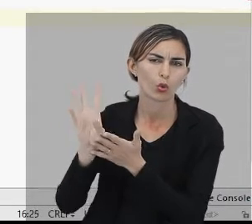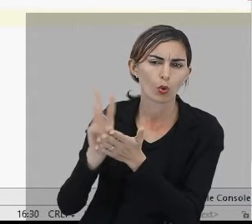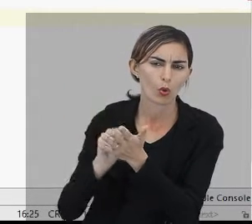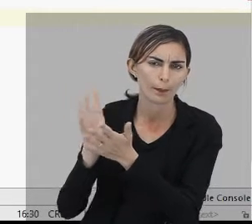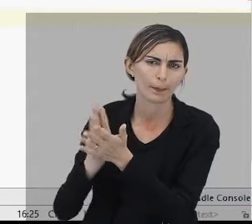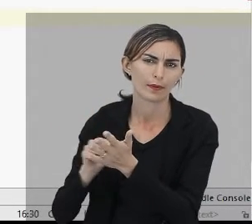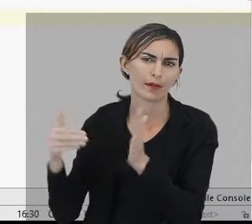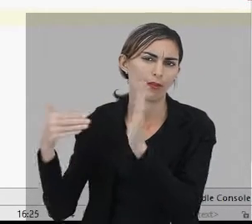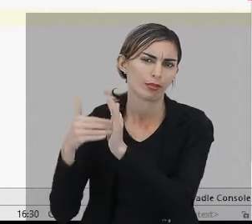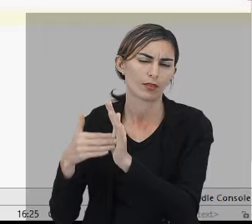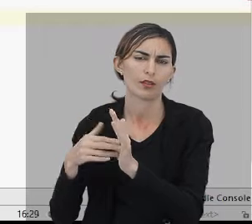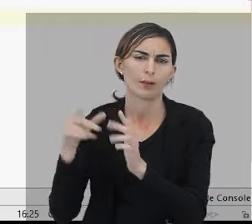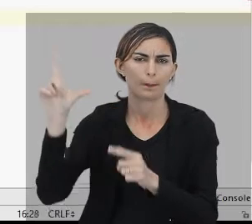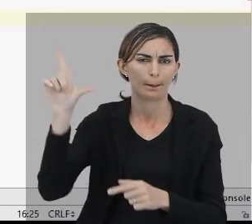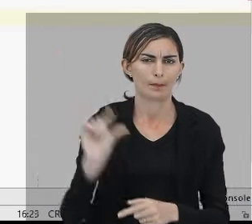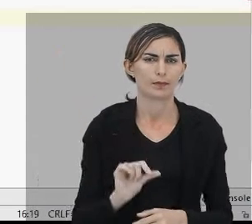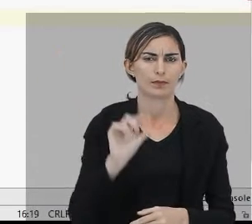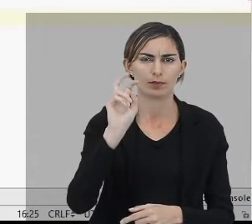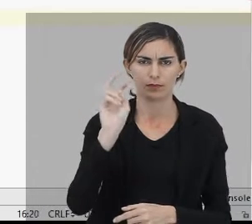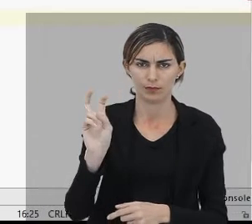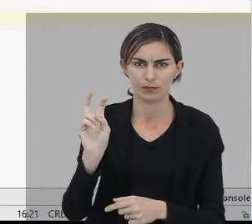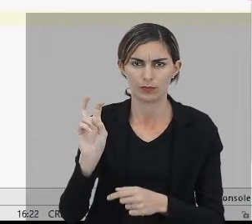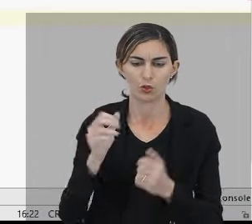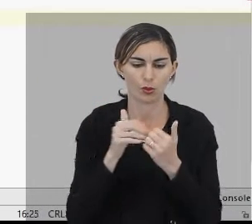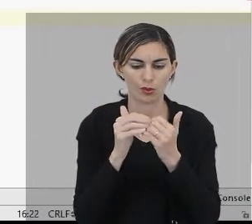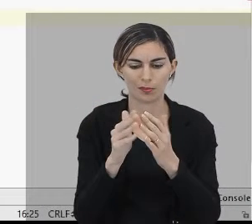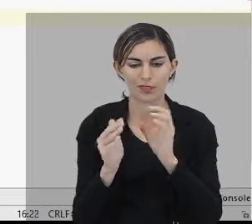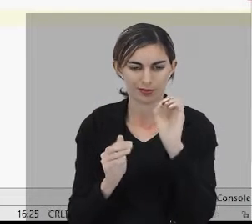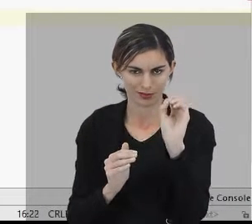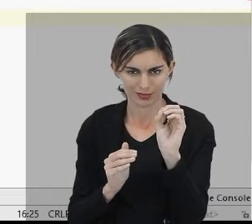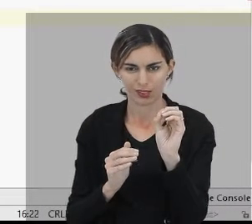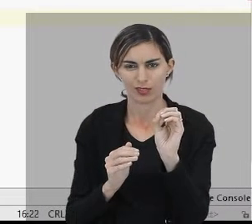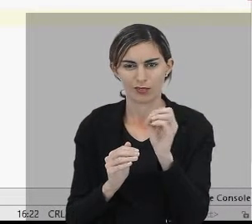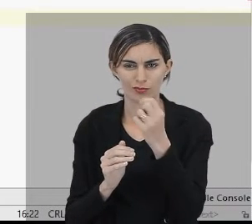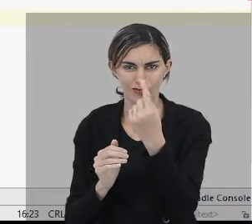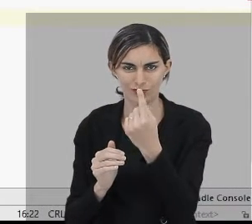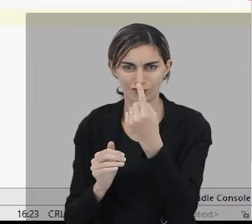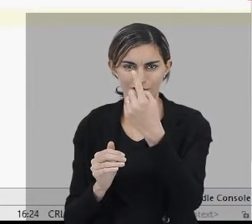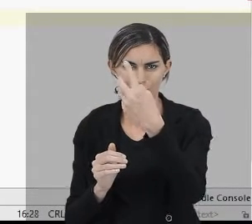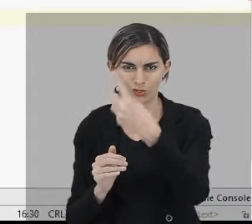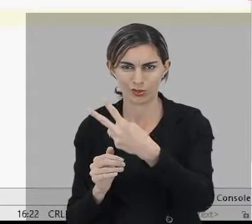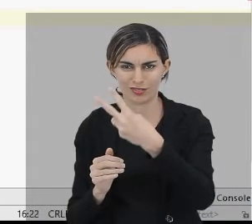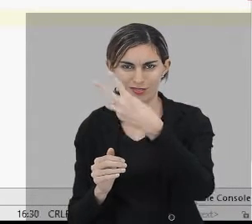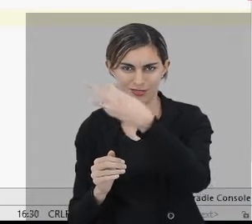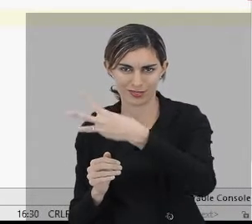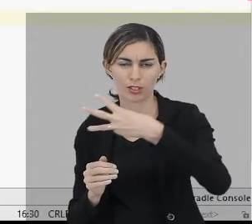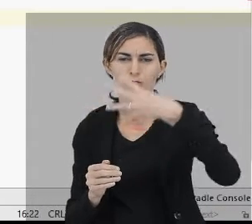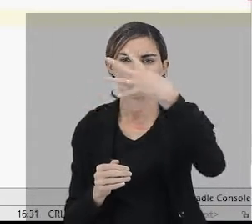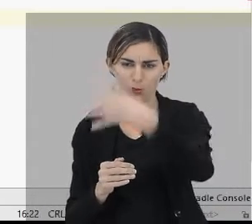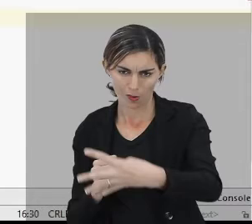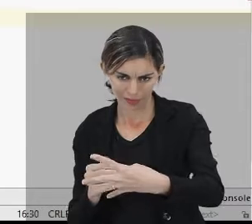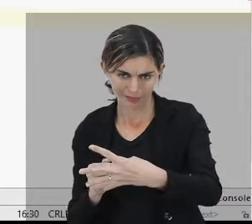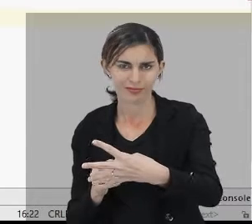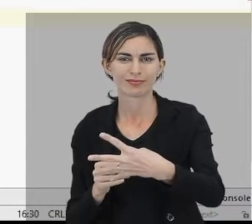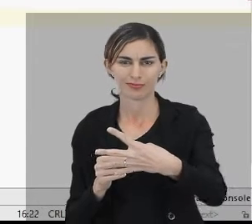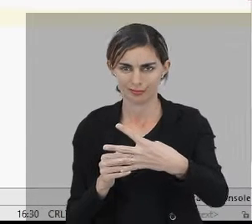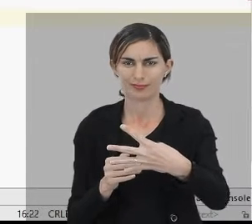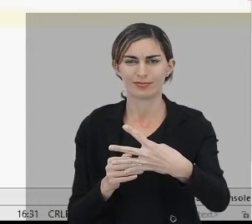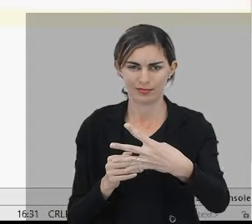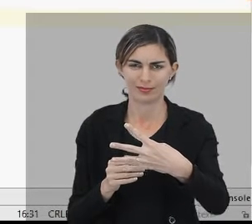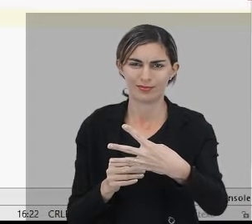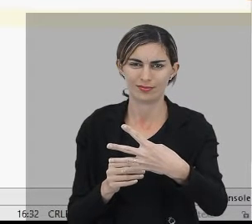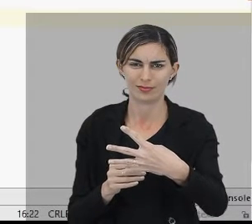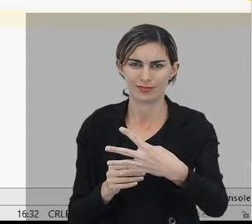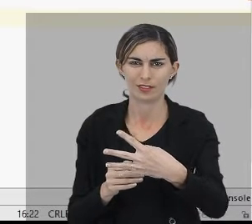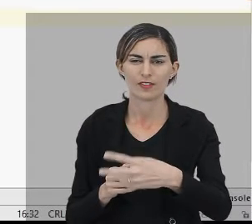que 5, já que ele vai começar do 0. Então, vai ser 0, 1, 2, 3, 4. Vamos